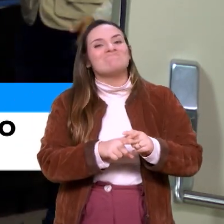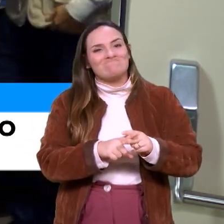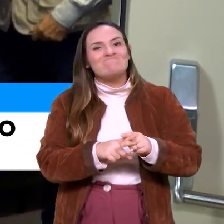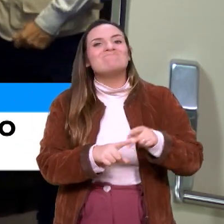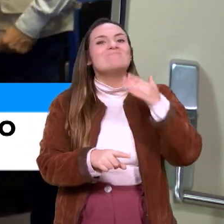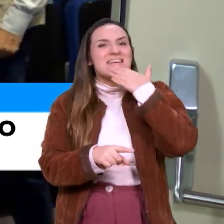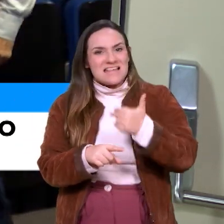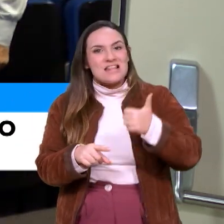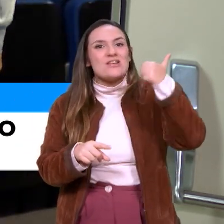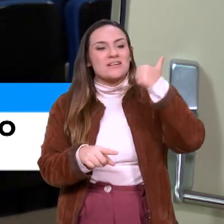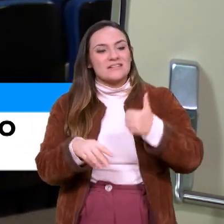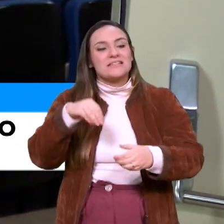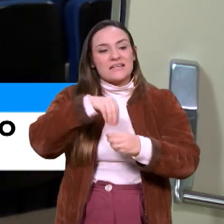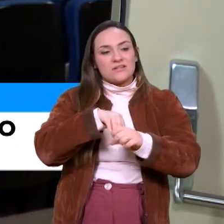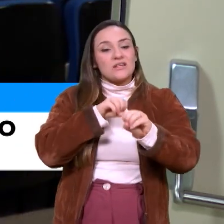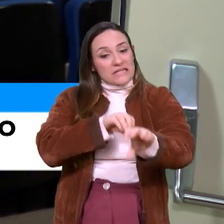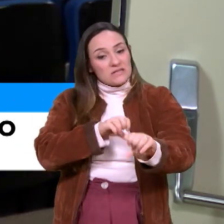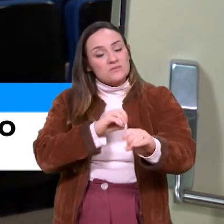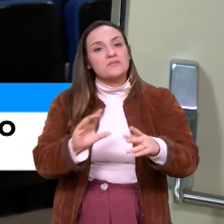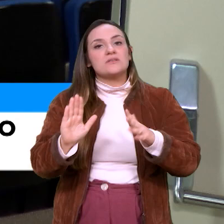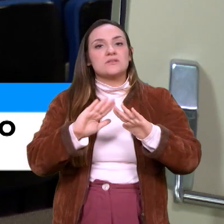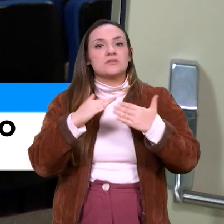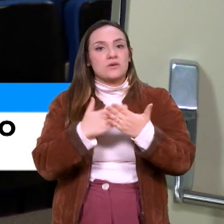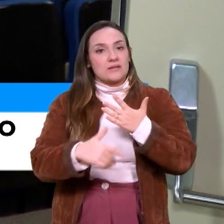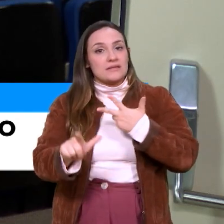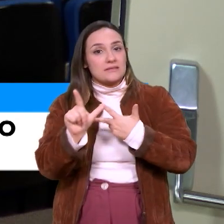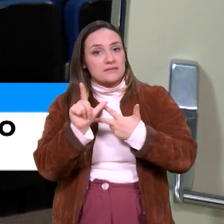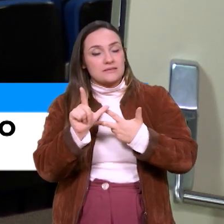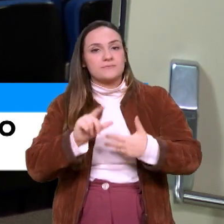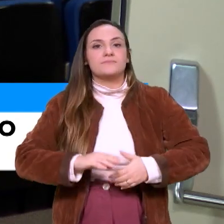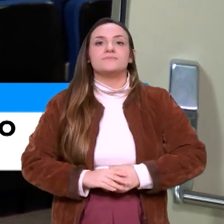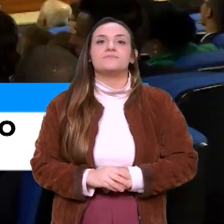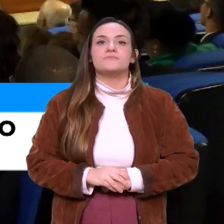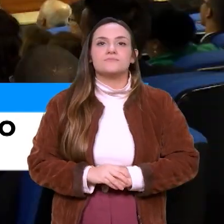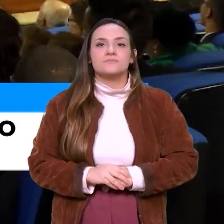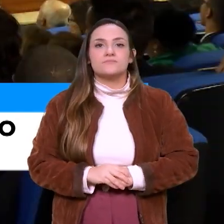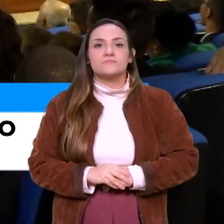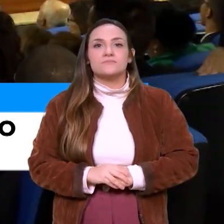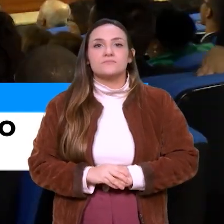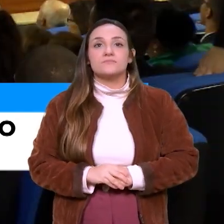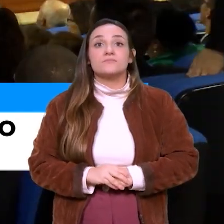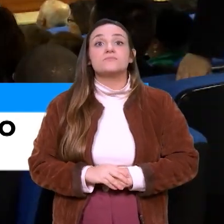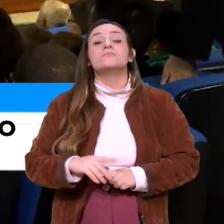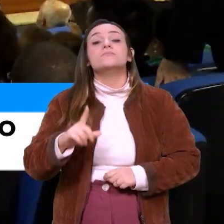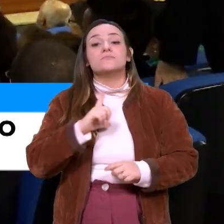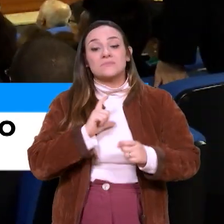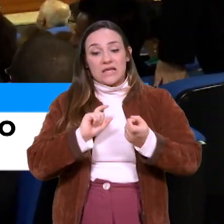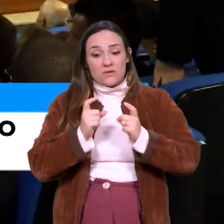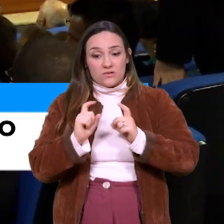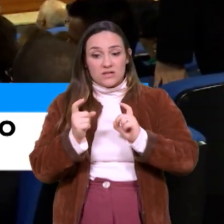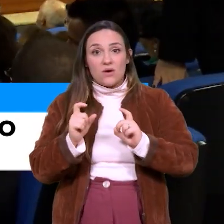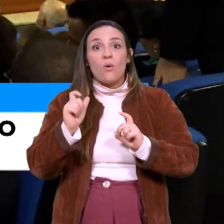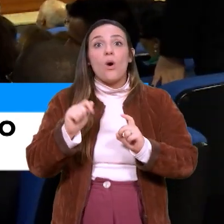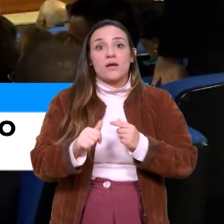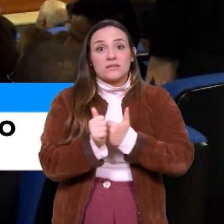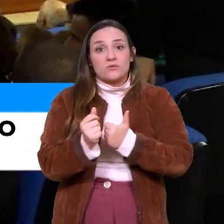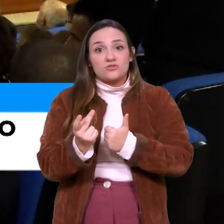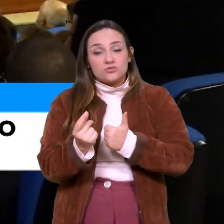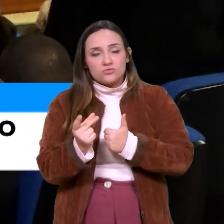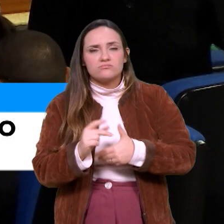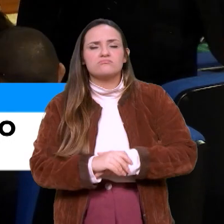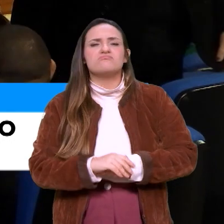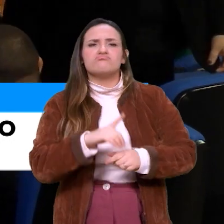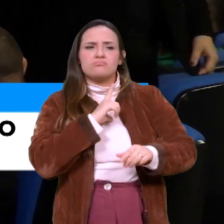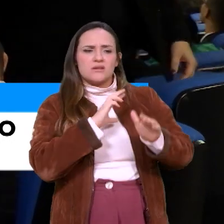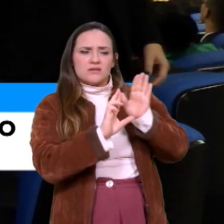precisamos de atualizar dentro da educação legislativa. Estão reunidos aqui no Tribunal de